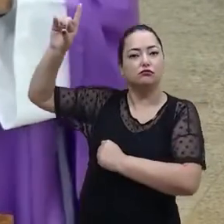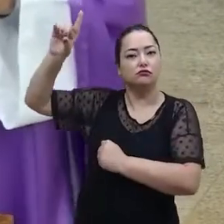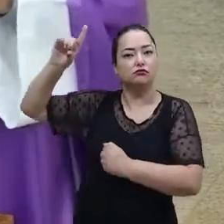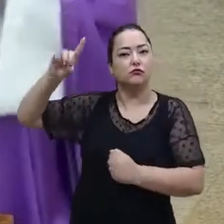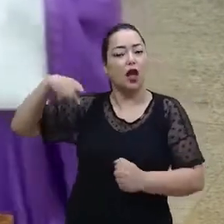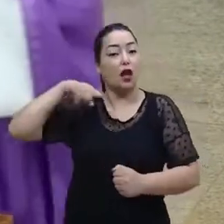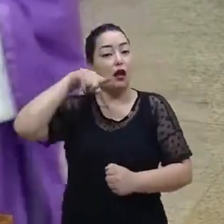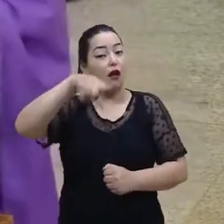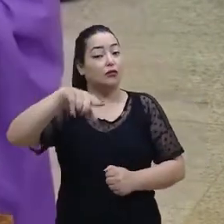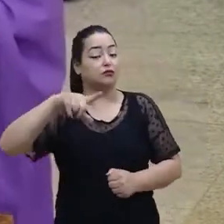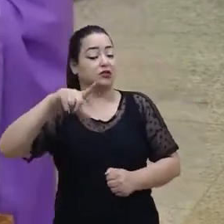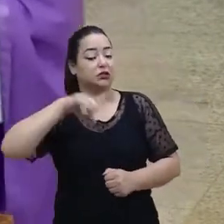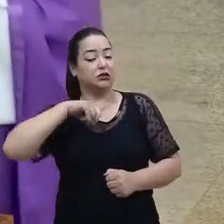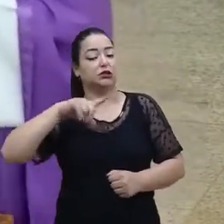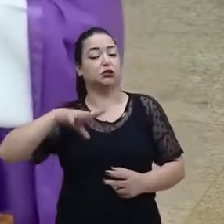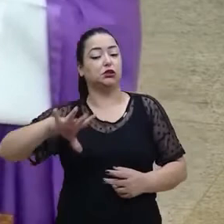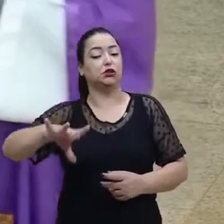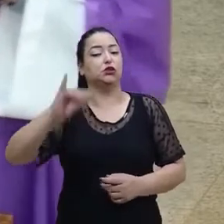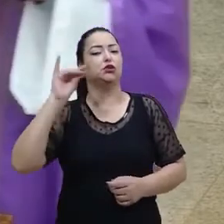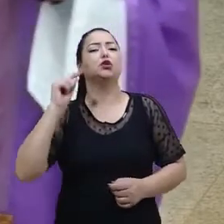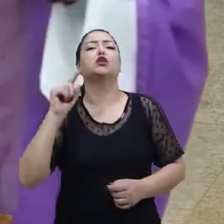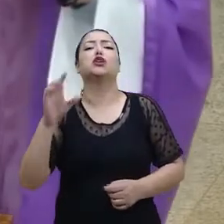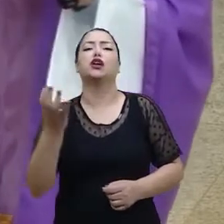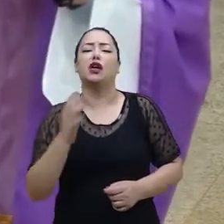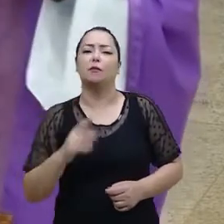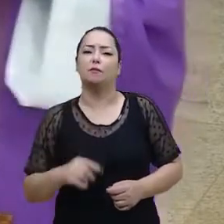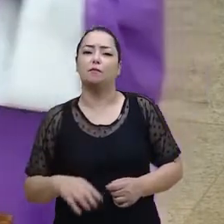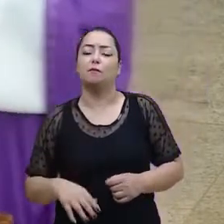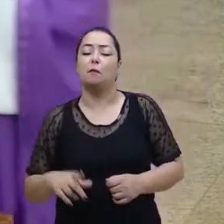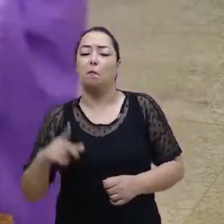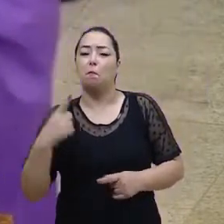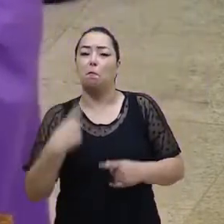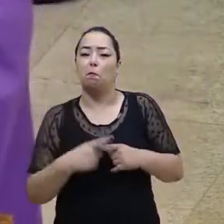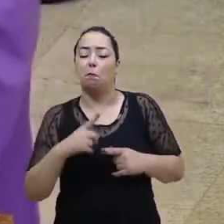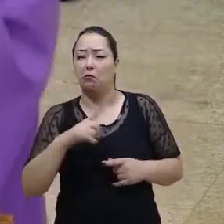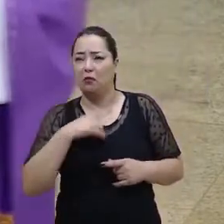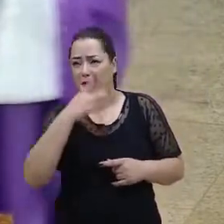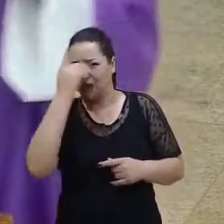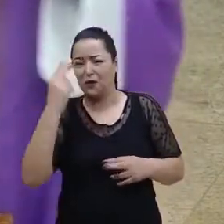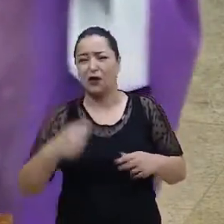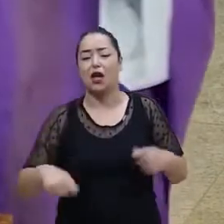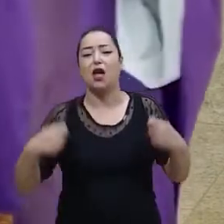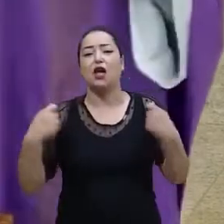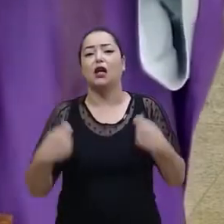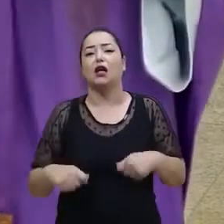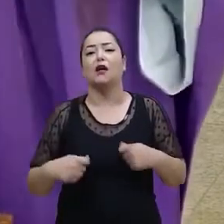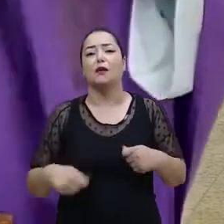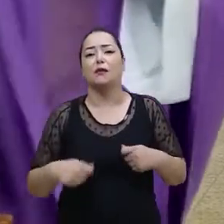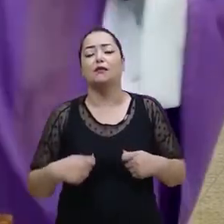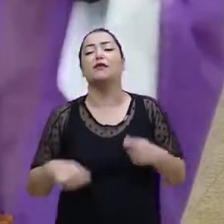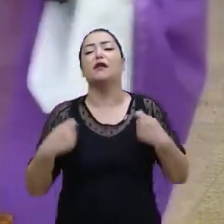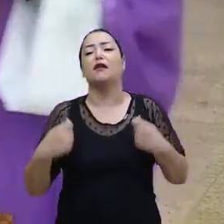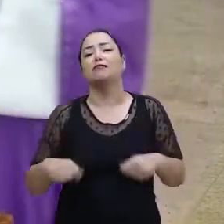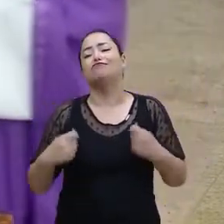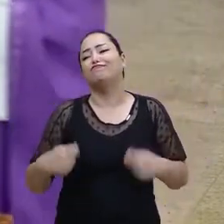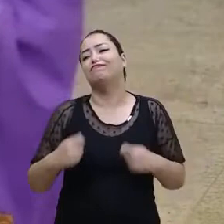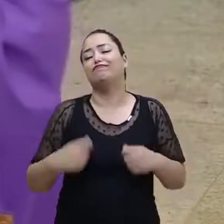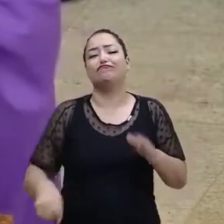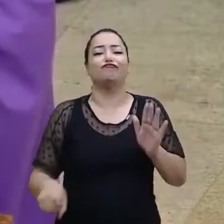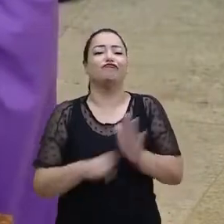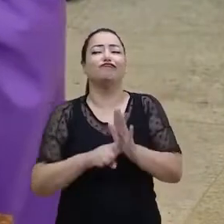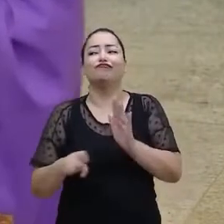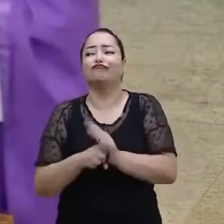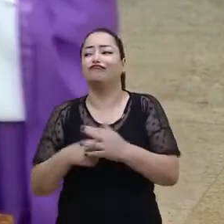que dá a tônica da sua vida tem muita gente que quem comanda a vida são os vícios são os prazeres são as coisas externas